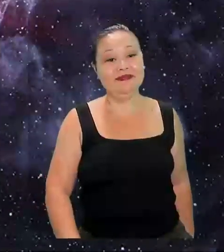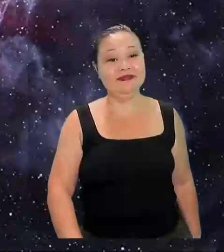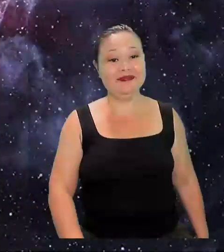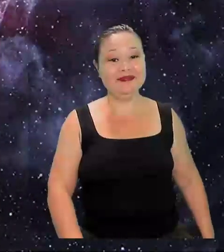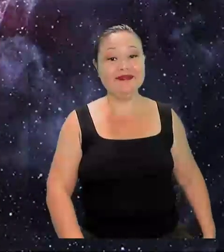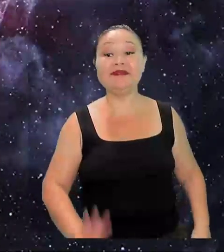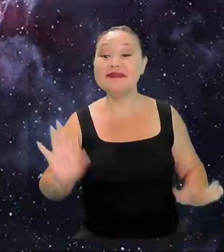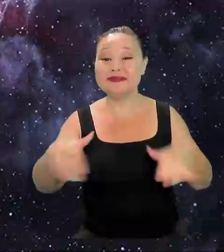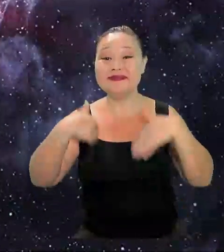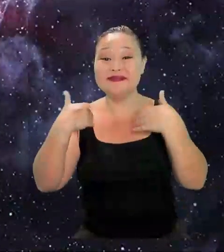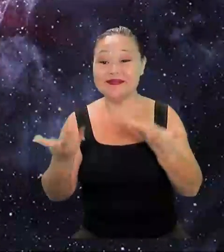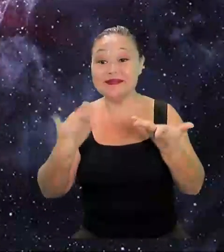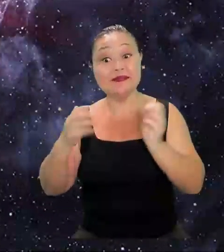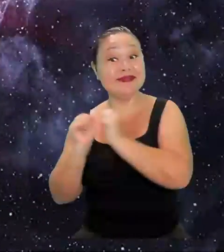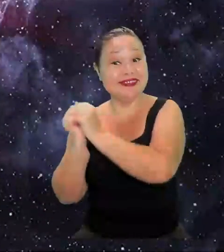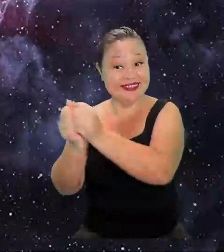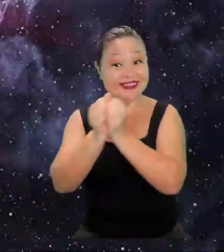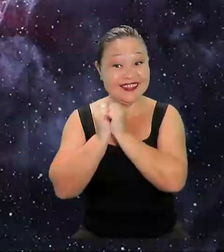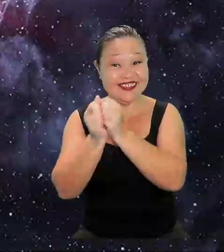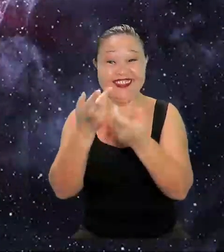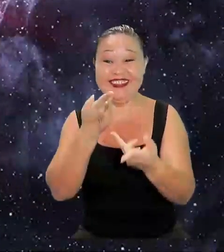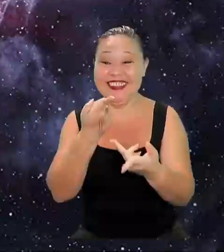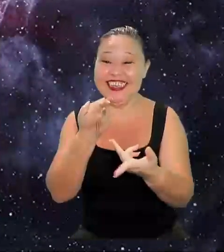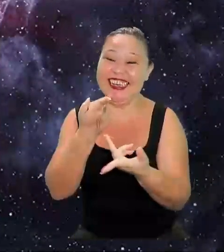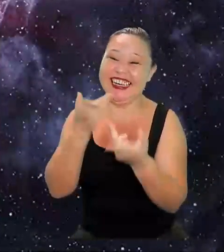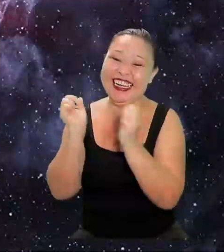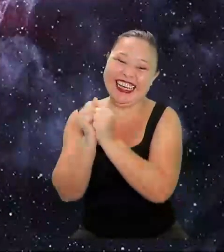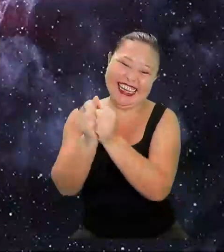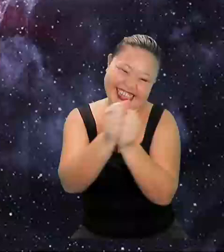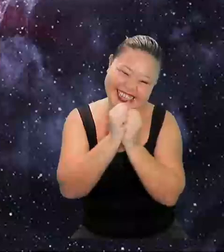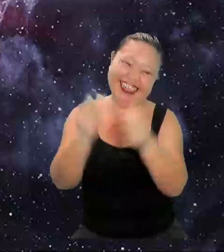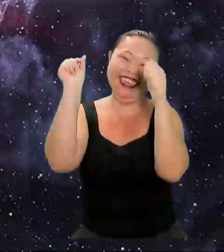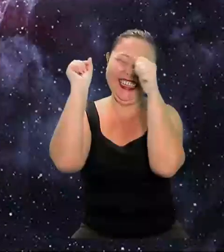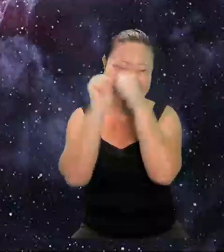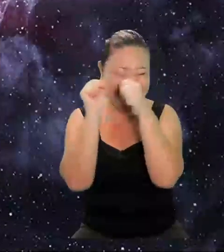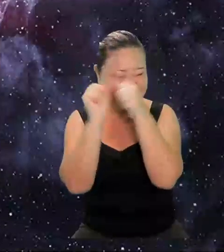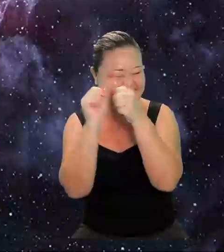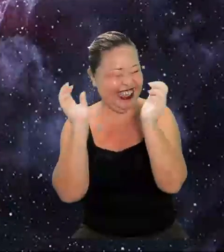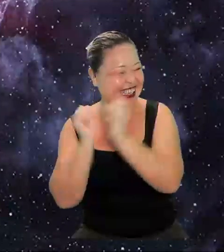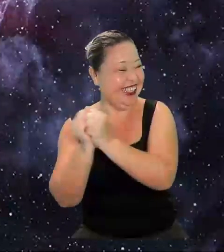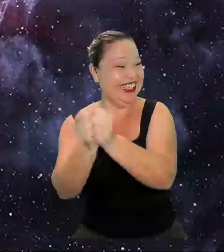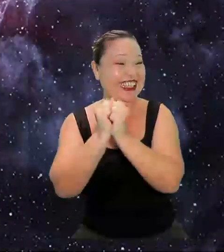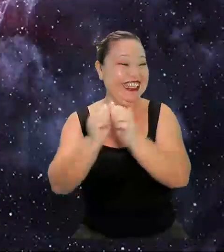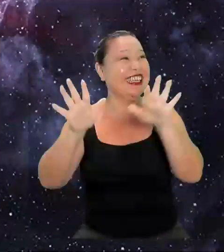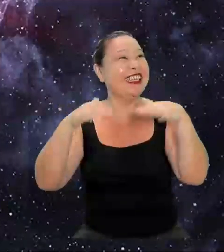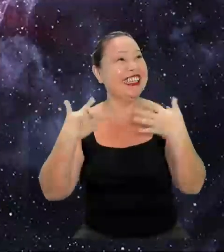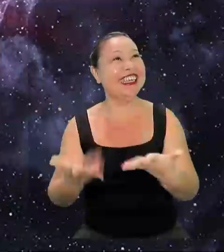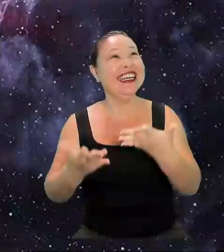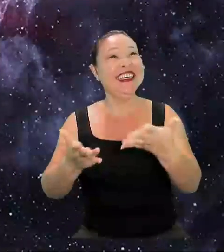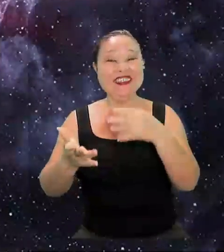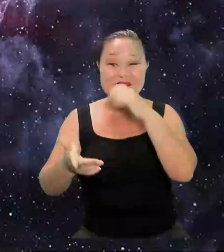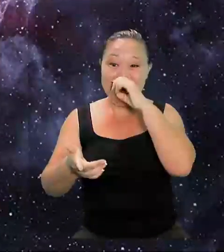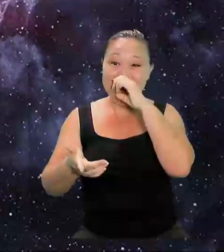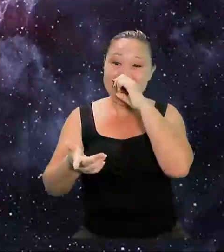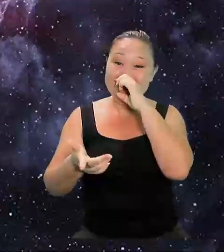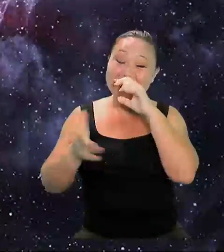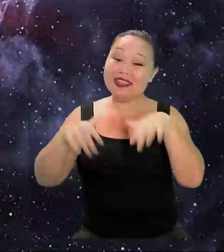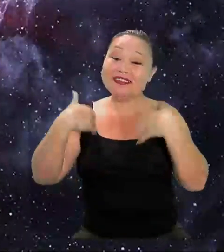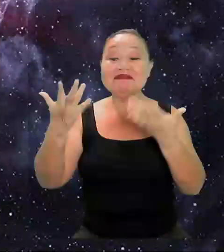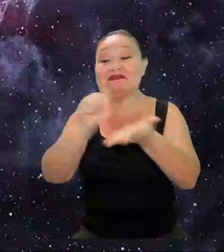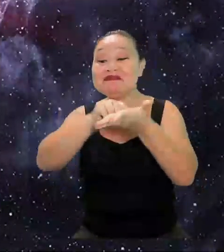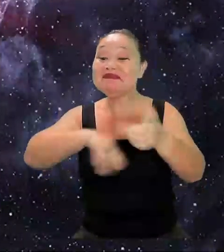E aqui estamos juntos, falando junto, fazendo junto, É isso aí, né? Vamos